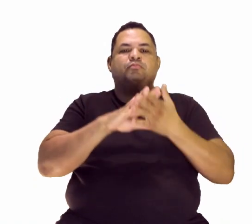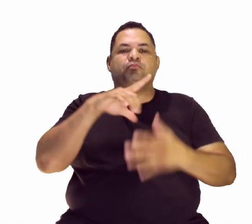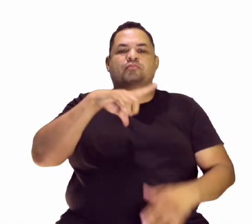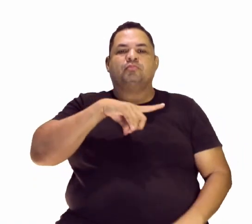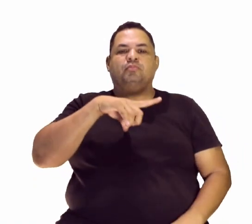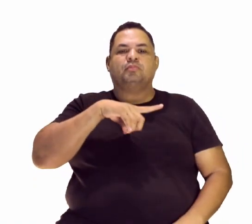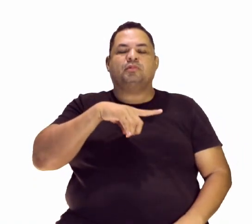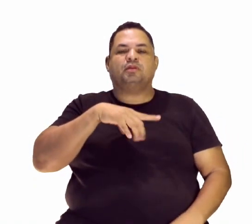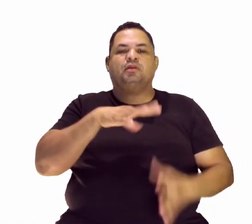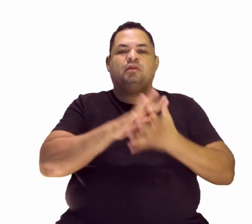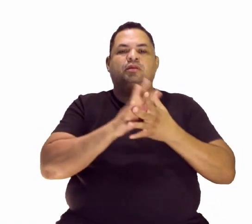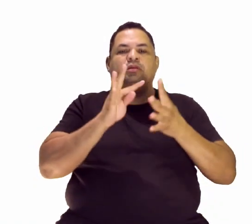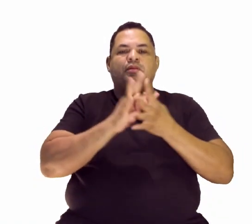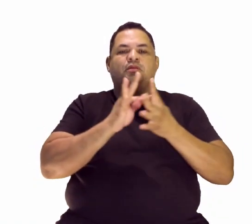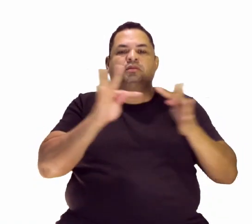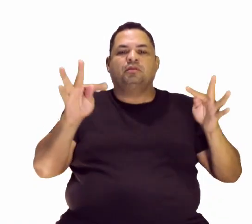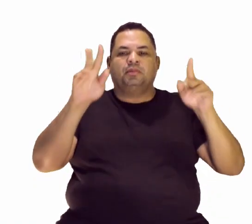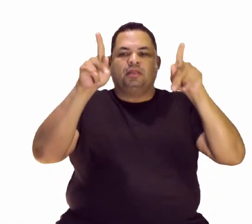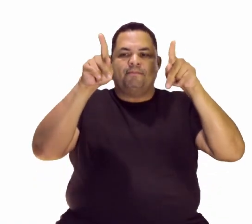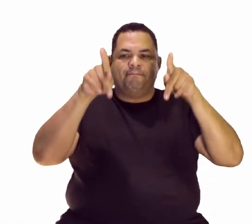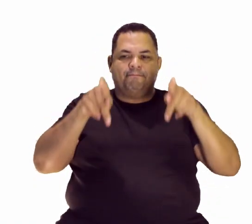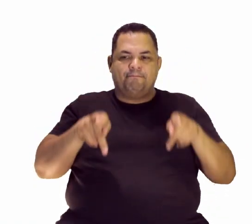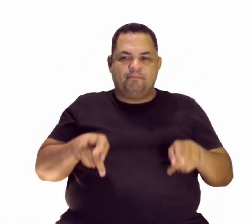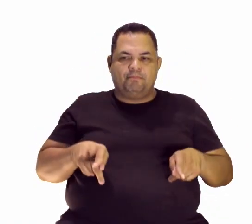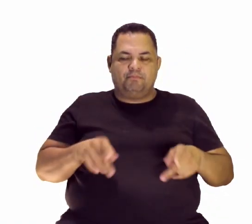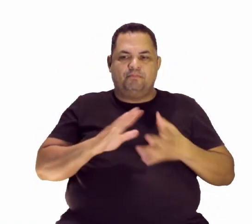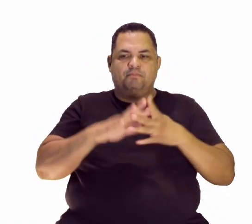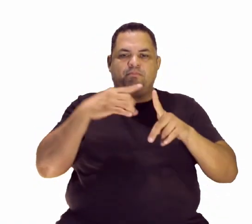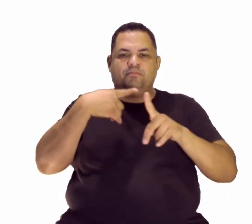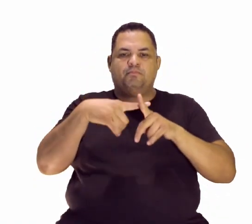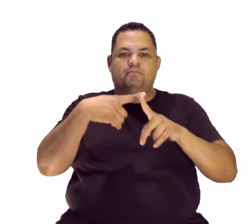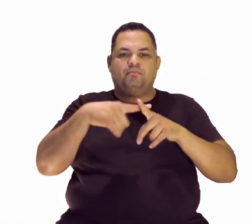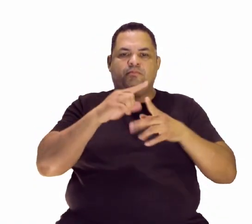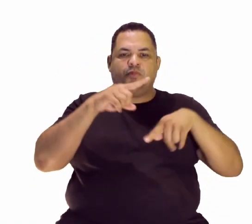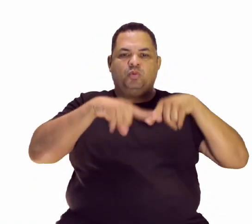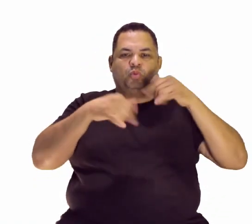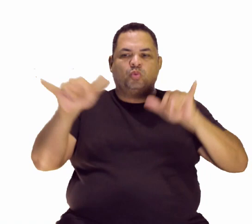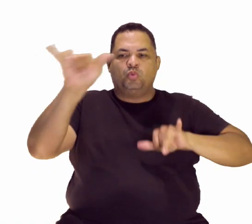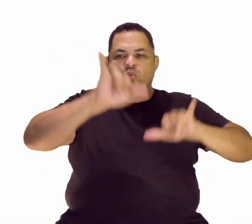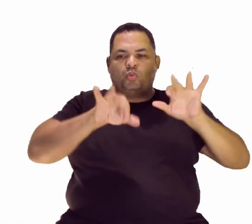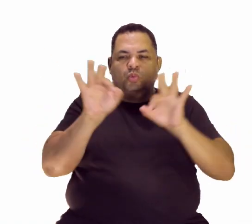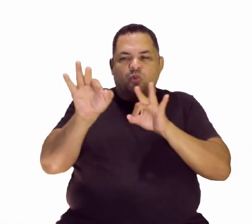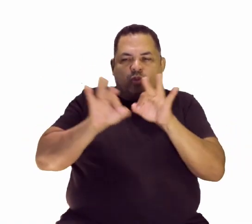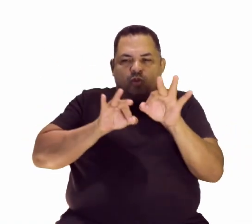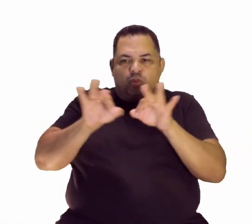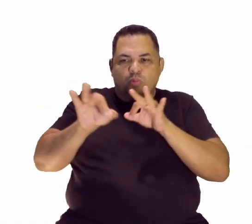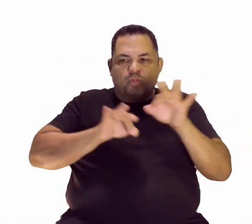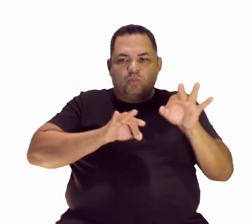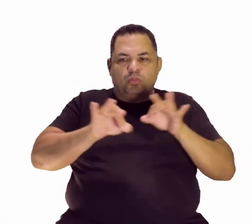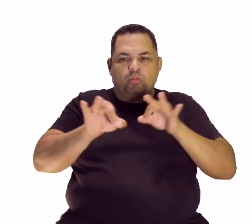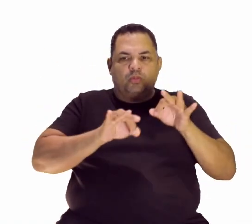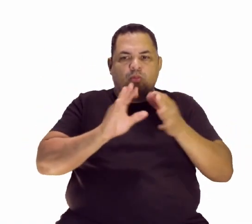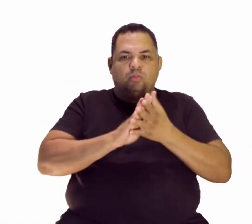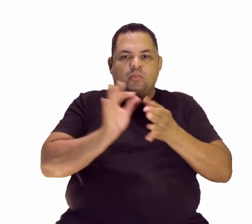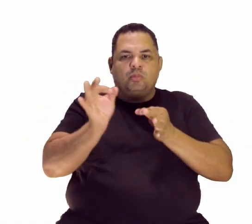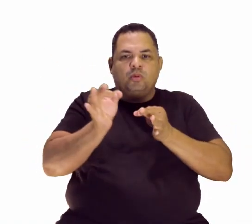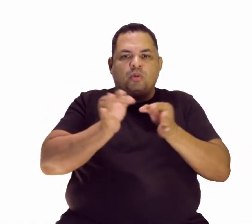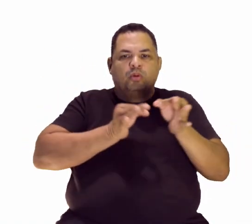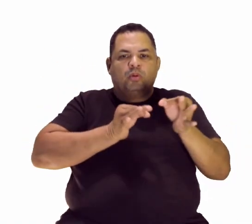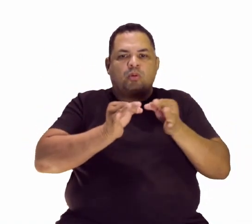de tabela periódica, porque os elementos químicos eles estão organizados na